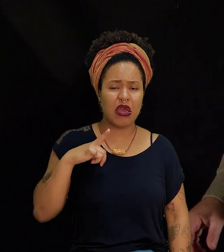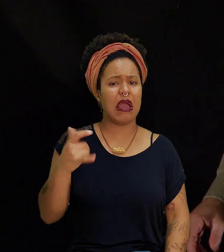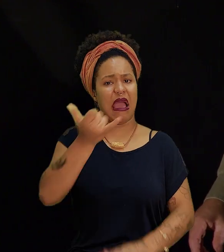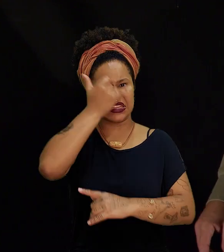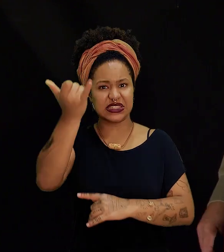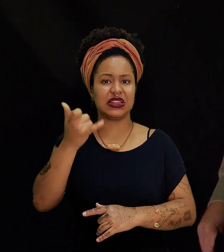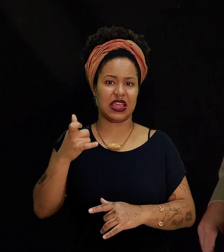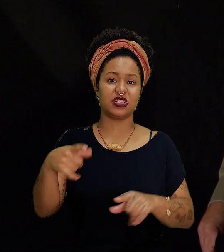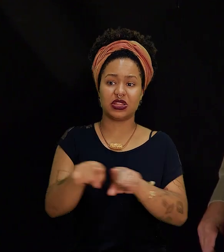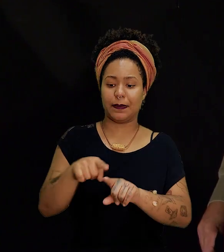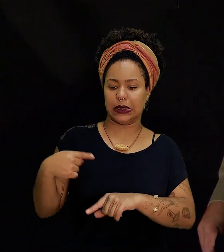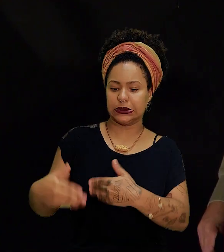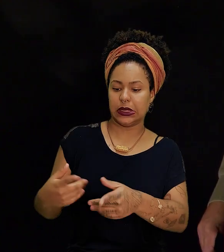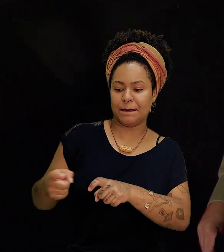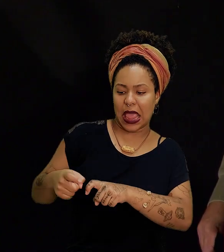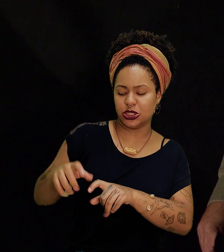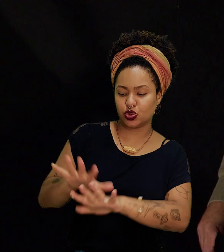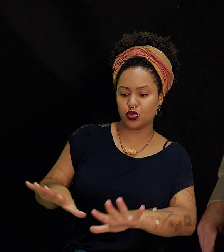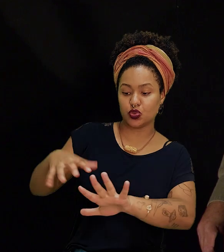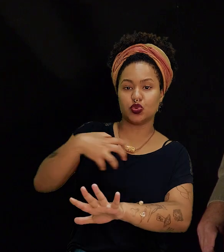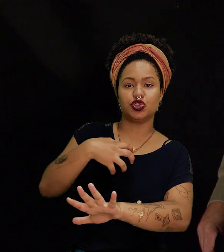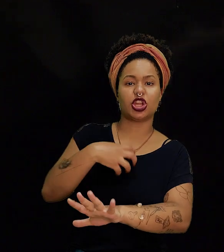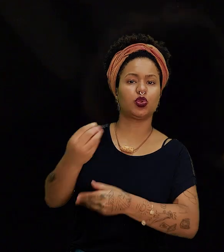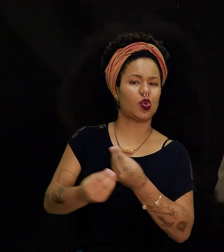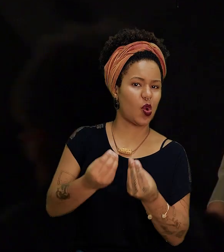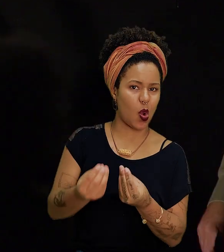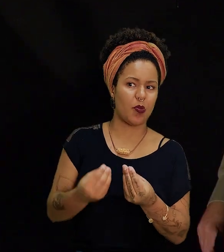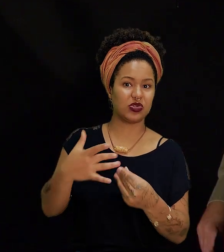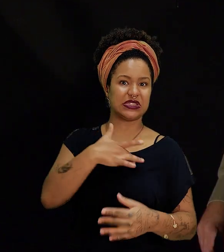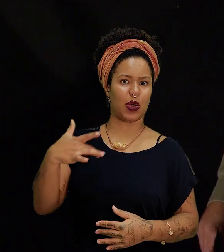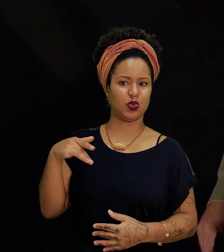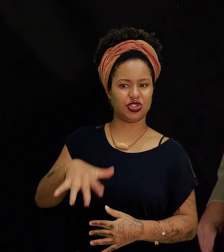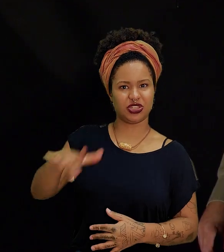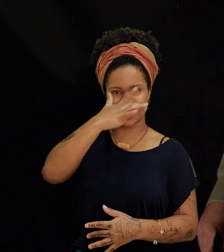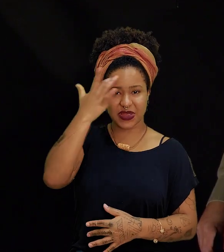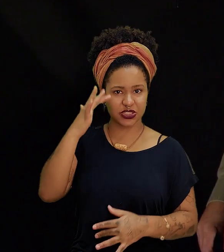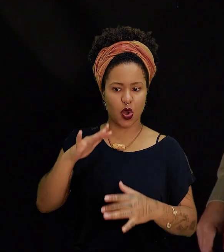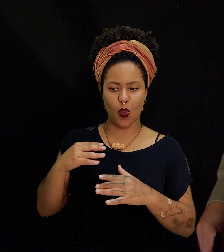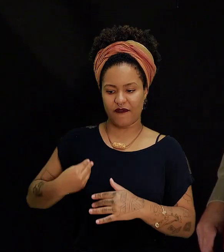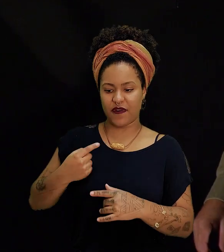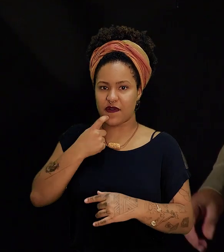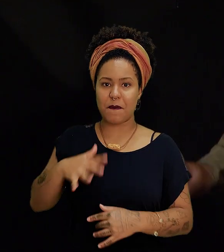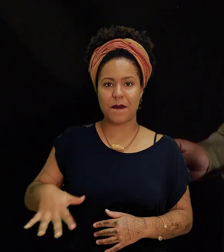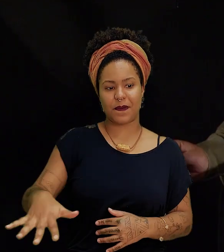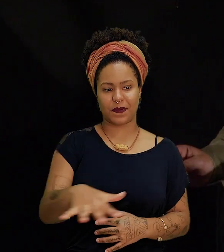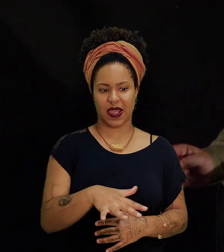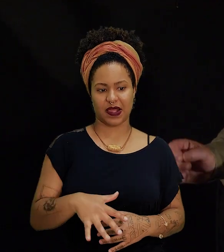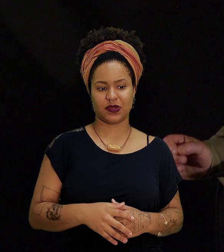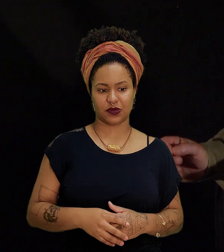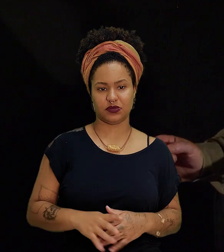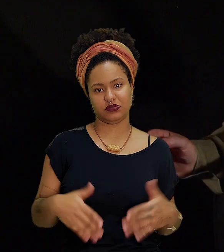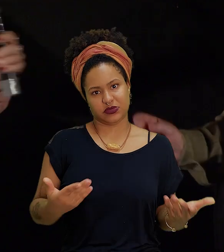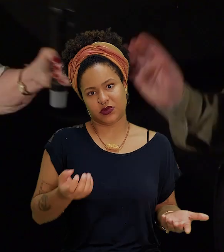graves e com constatação médica de que toda a população que mora em volta, entende, tem uma incidência muito maior de cânceres do que